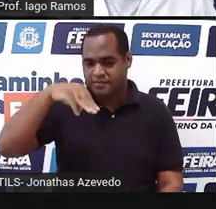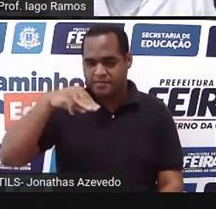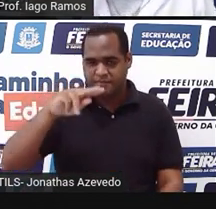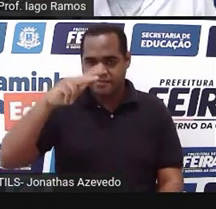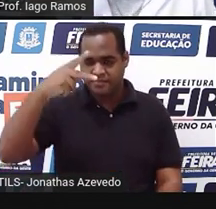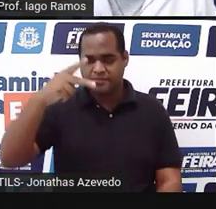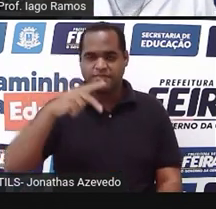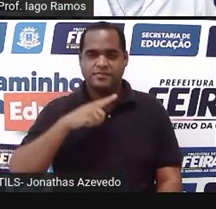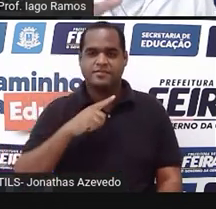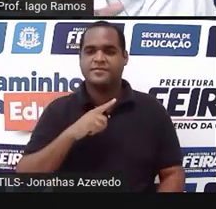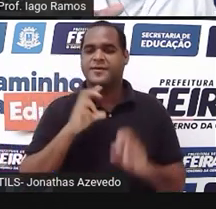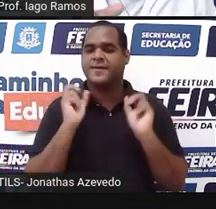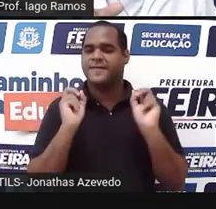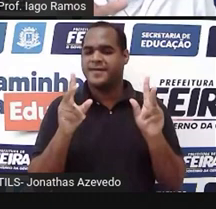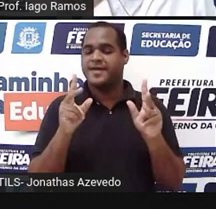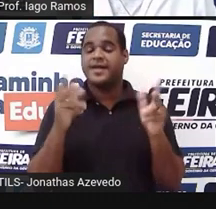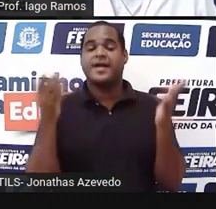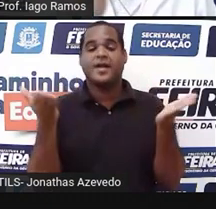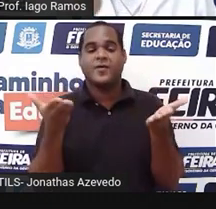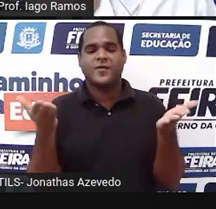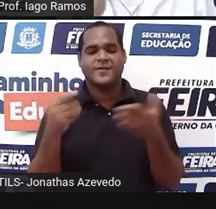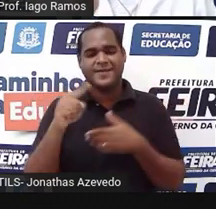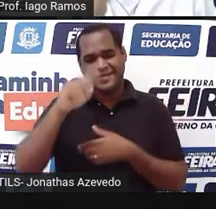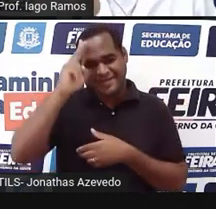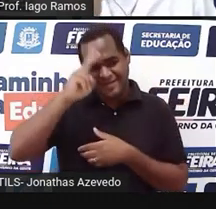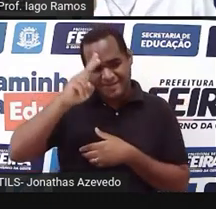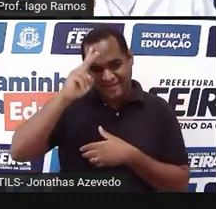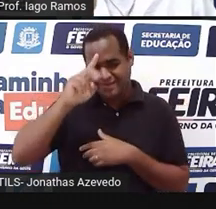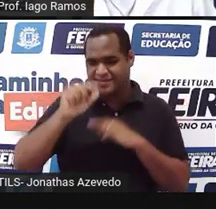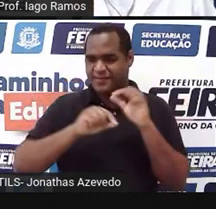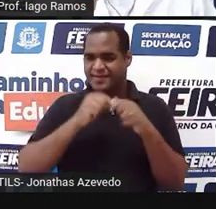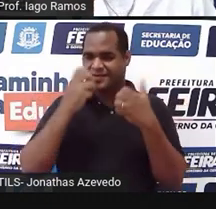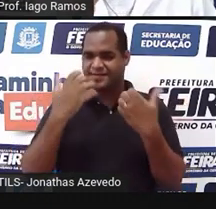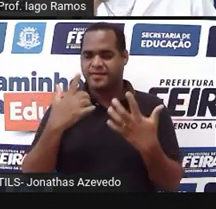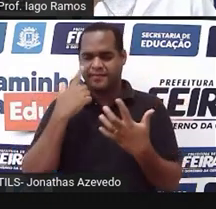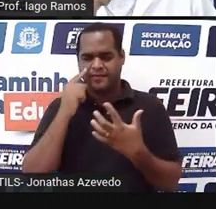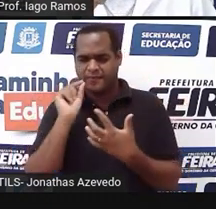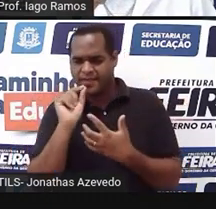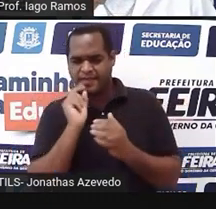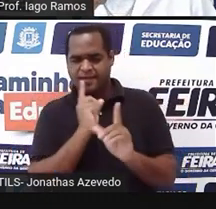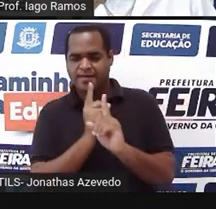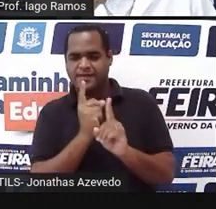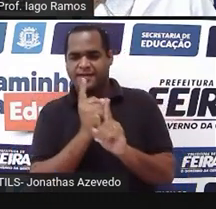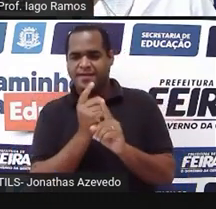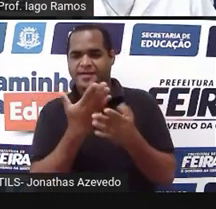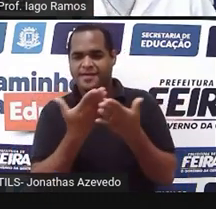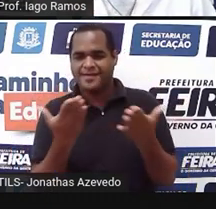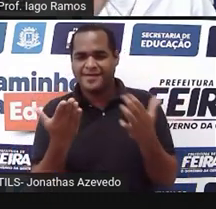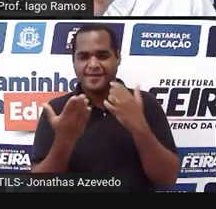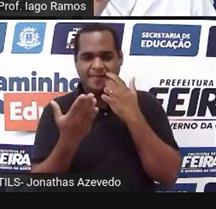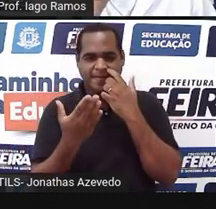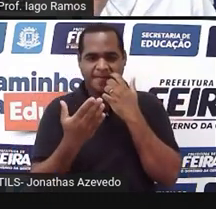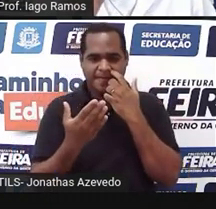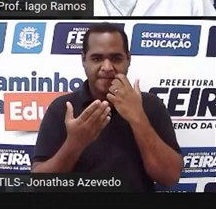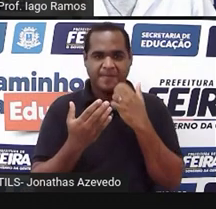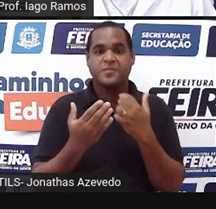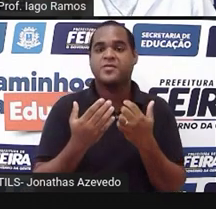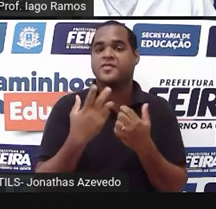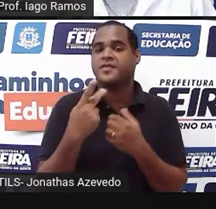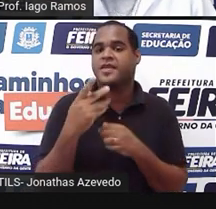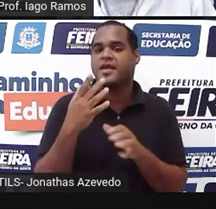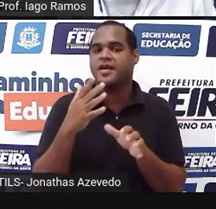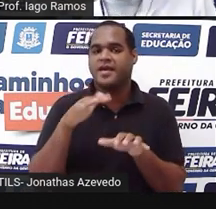beleza e agora lembra da Fórmula Zinha que a gente encontrou e eu vou calcular